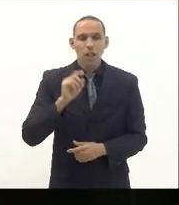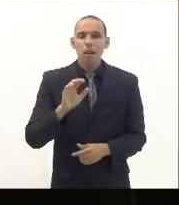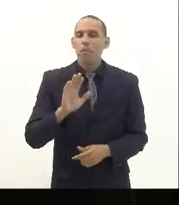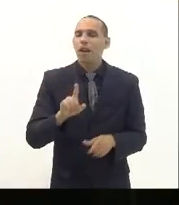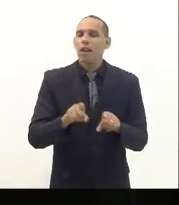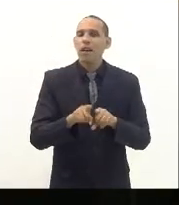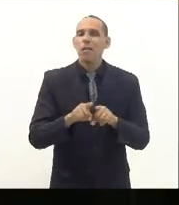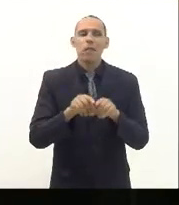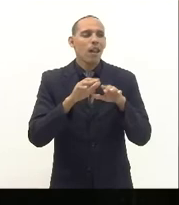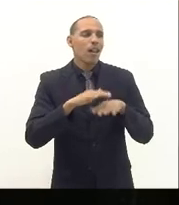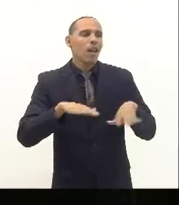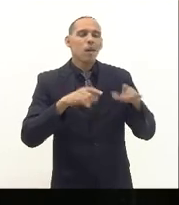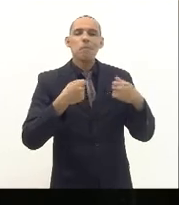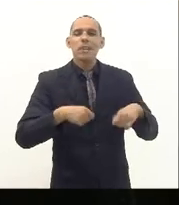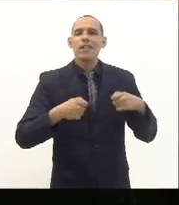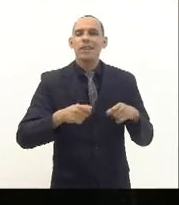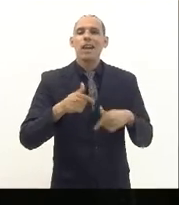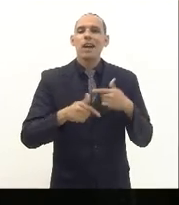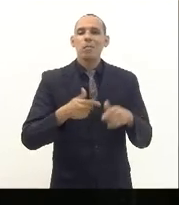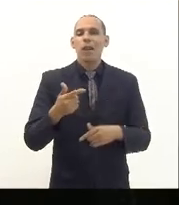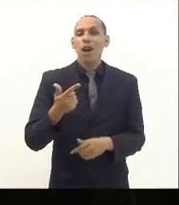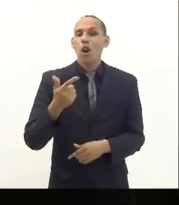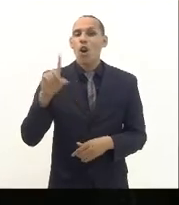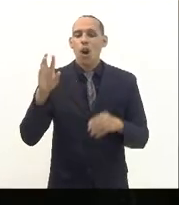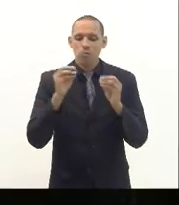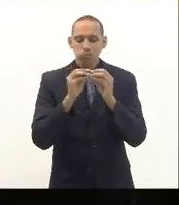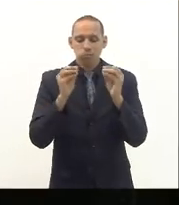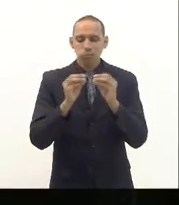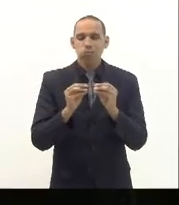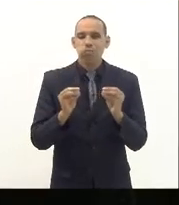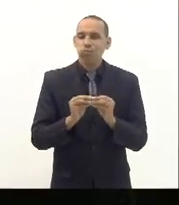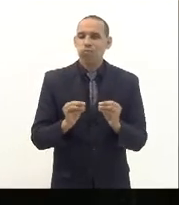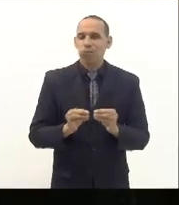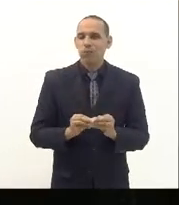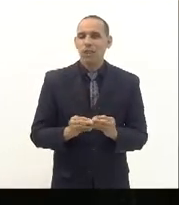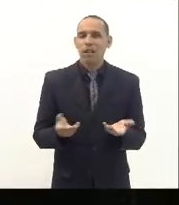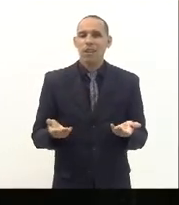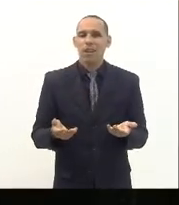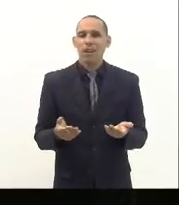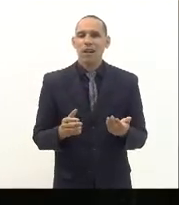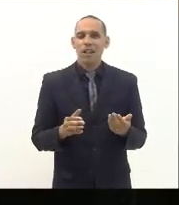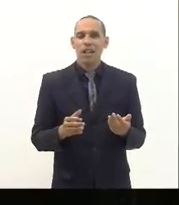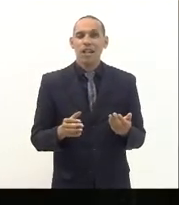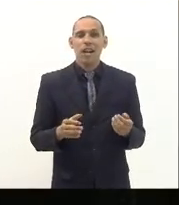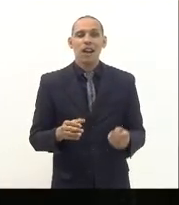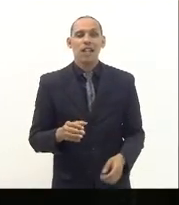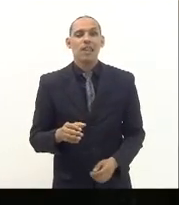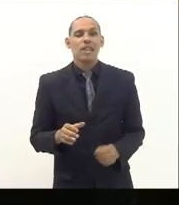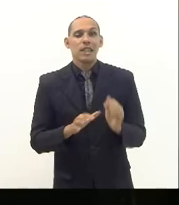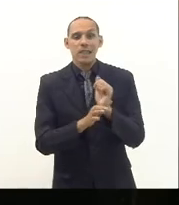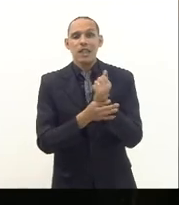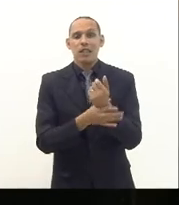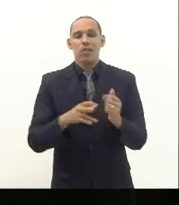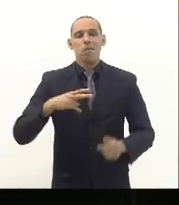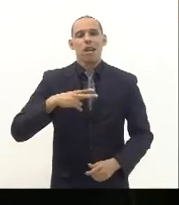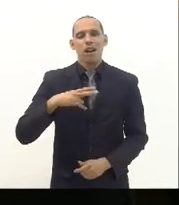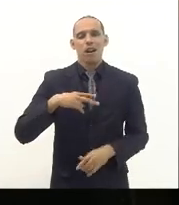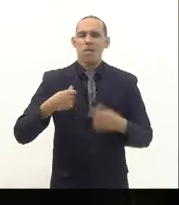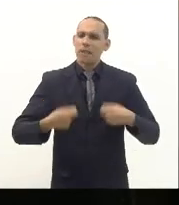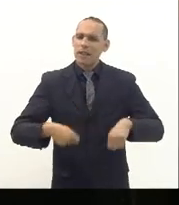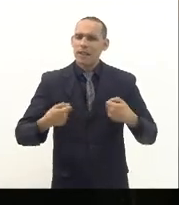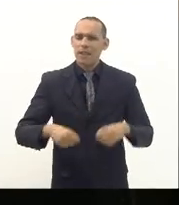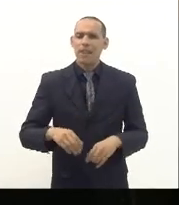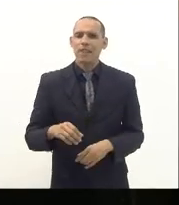eles precisam fazer os seus trabalhos em hora extras fazer segurança particular algumas vezes